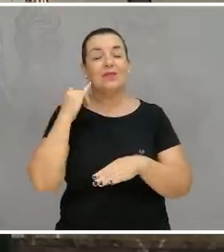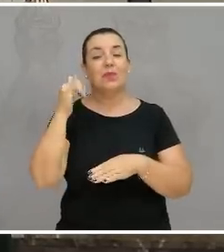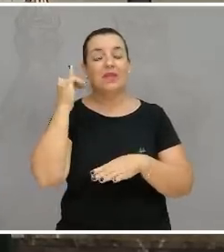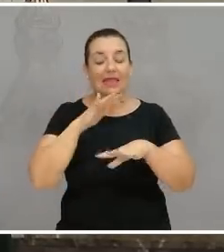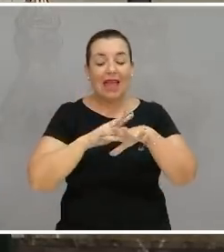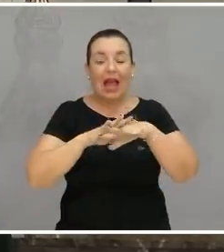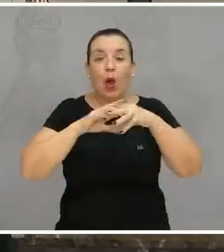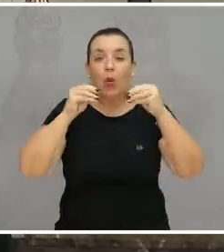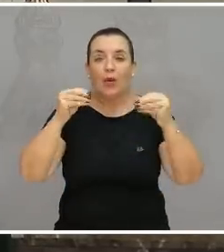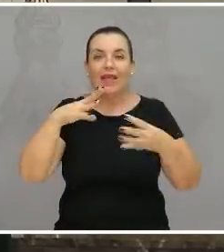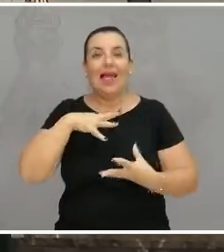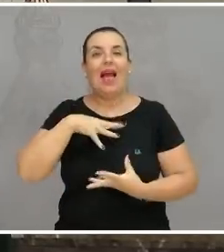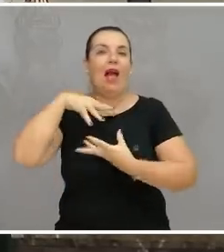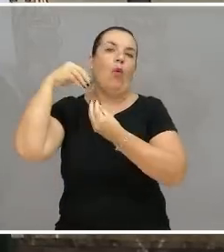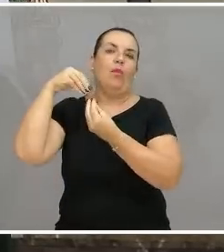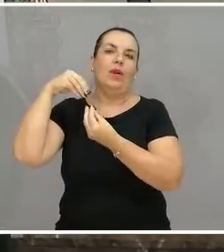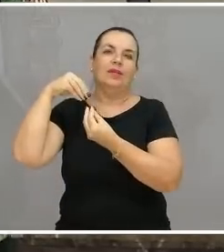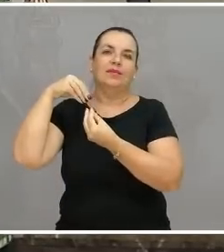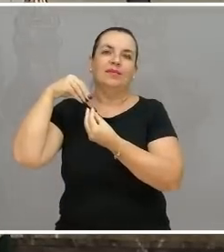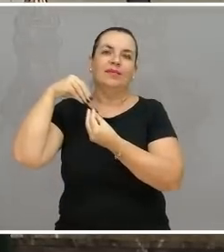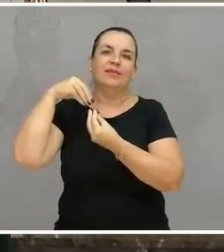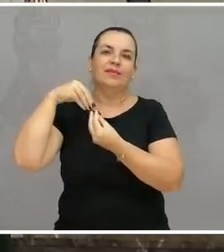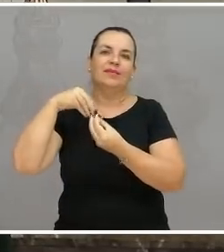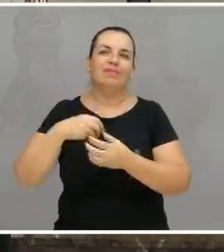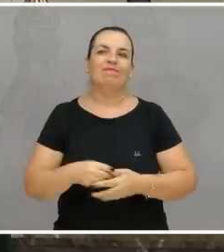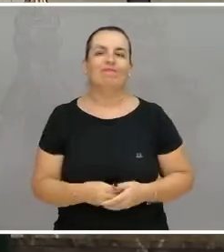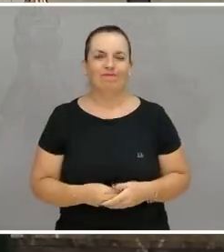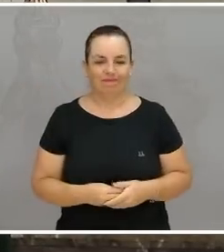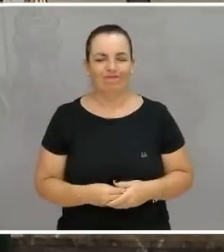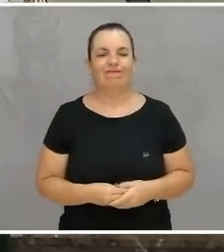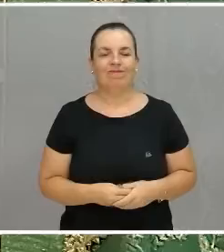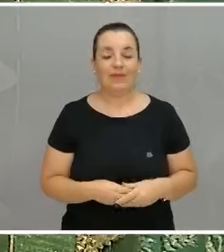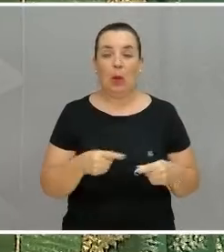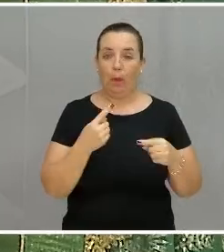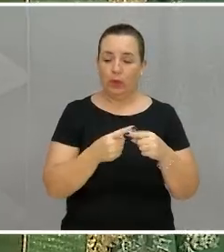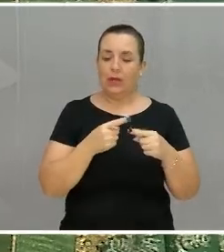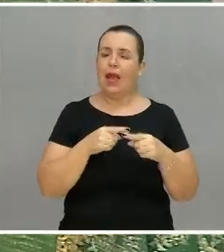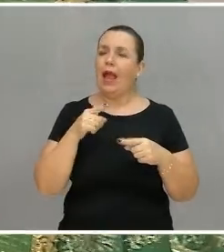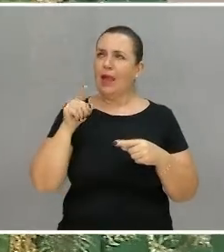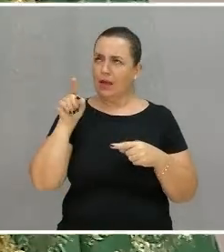são santificantes para a conversão de nossa vida.